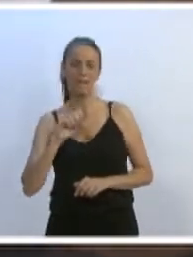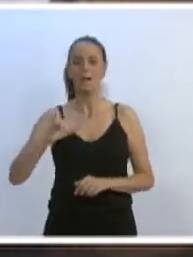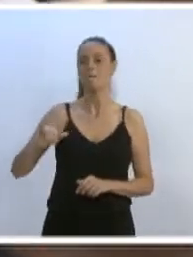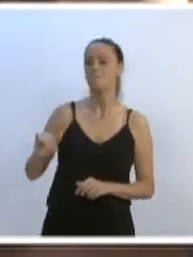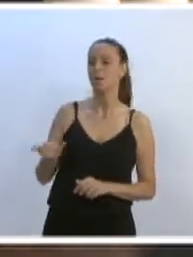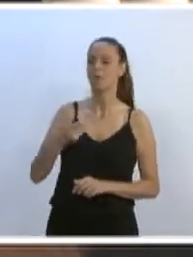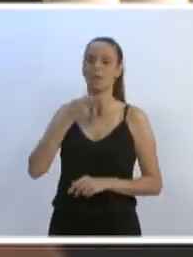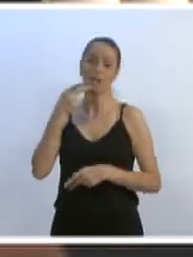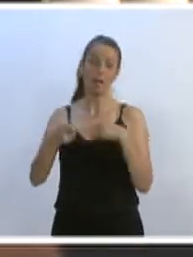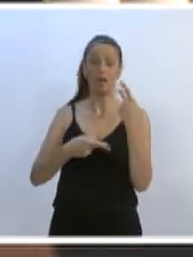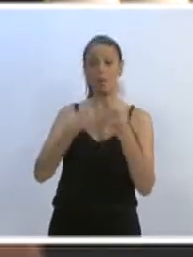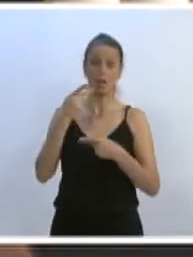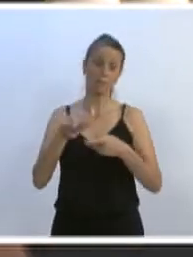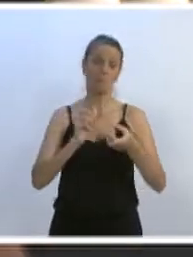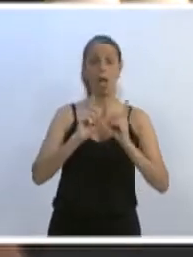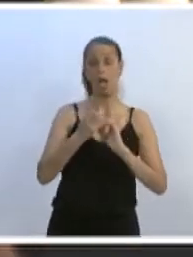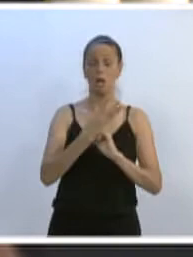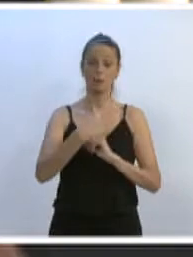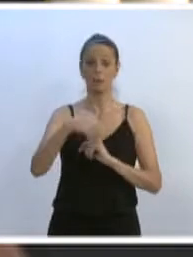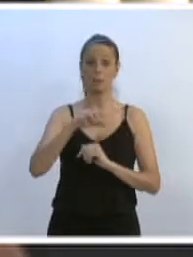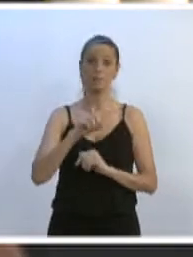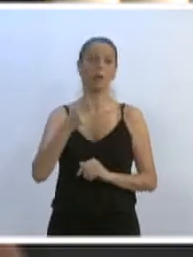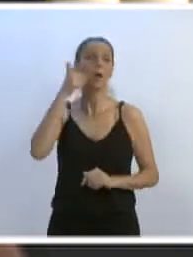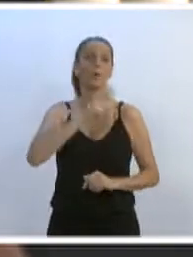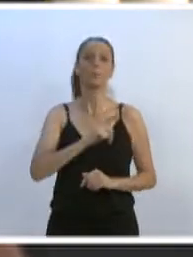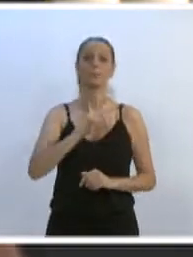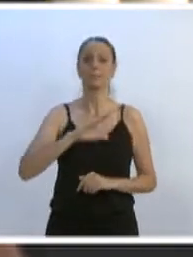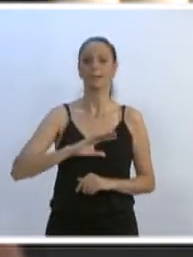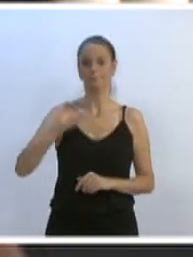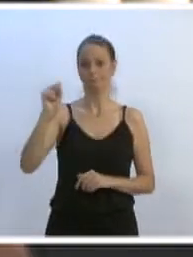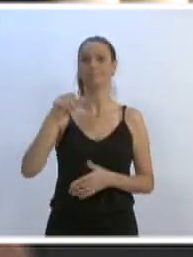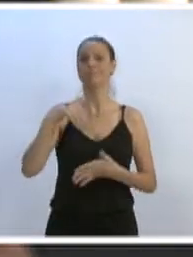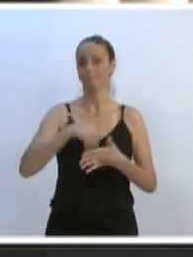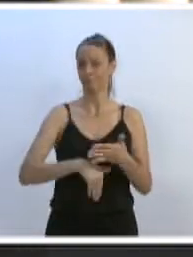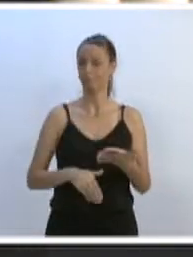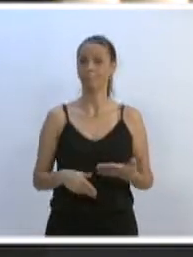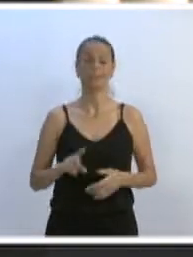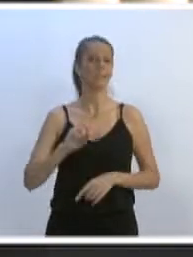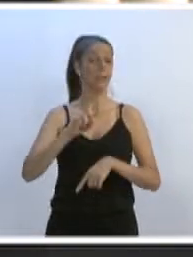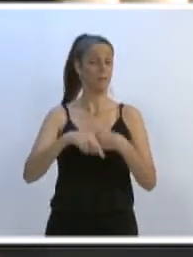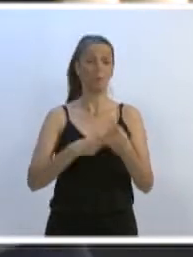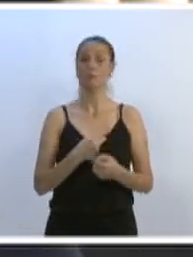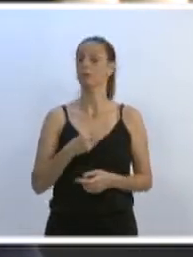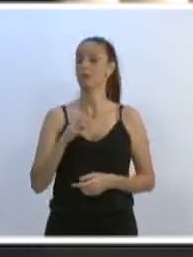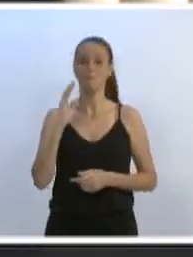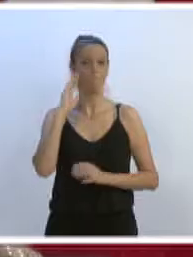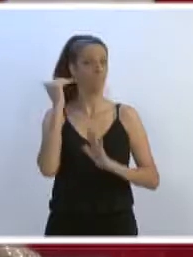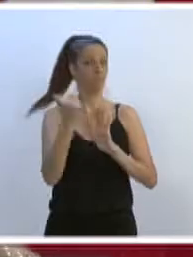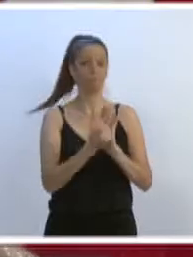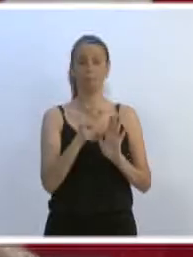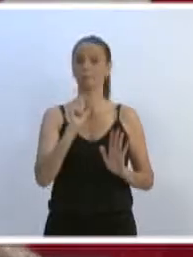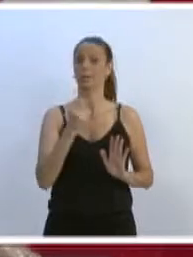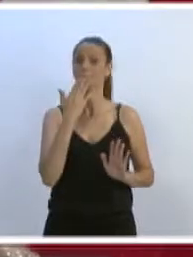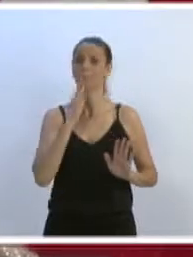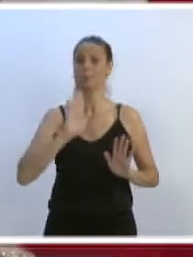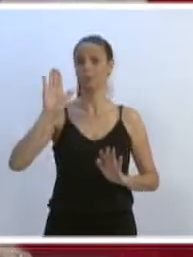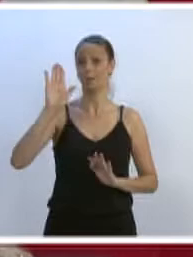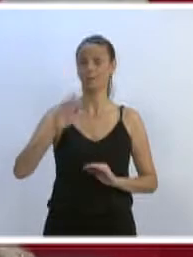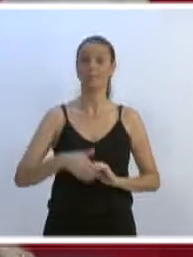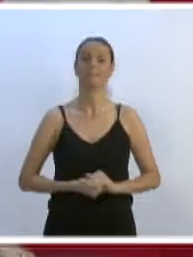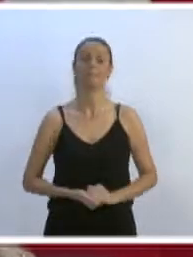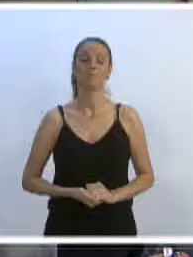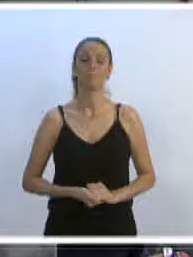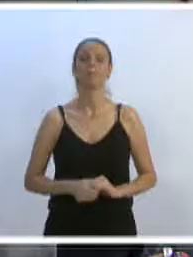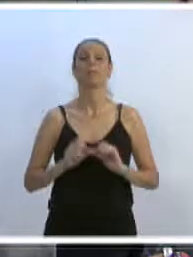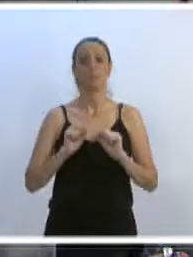anos quatro anos e não vão conseguir concluir a promessa de campanha que fizemos para vencer o sistema muito obrigado com o maior prazer